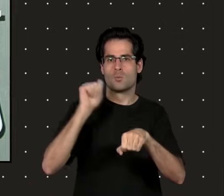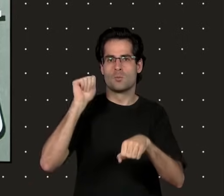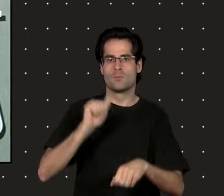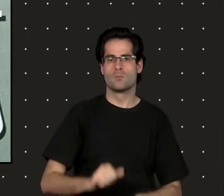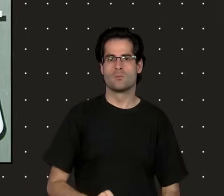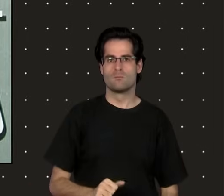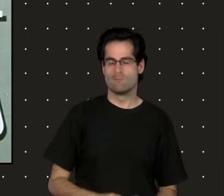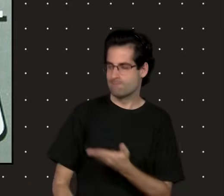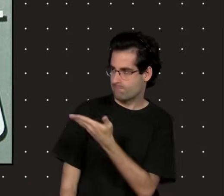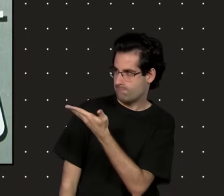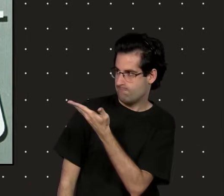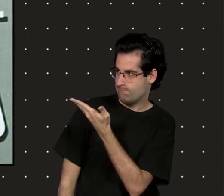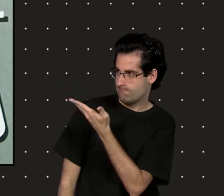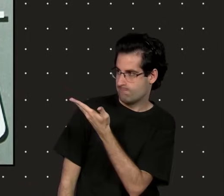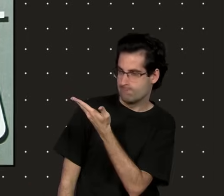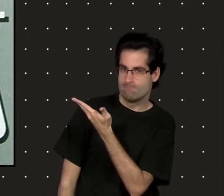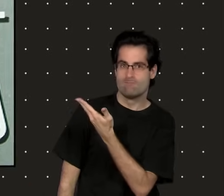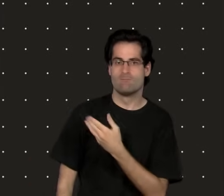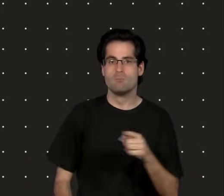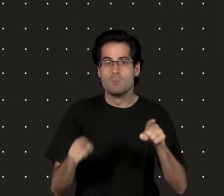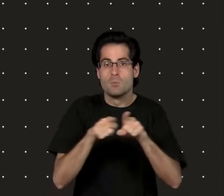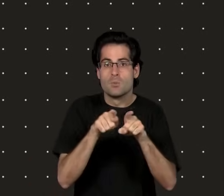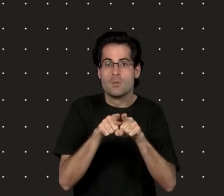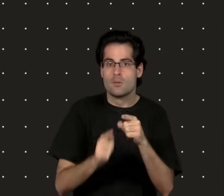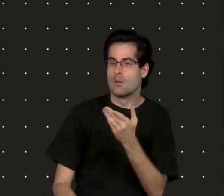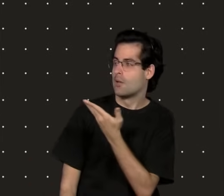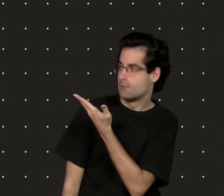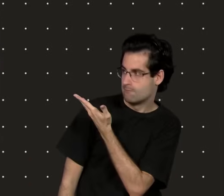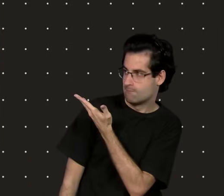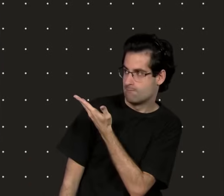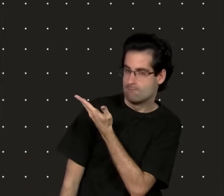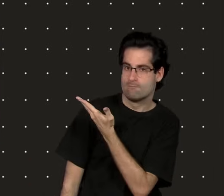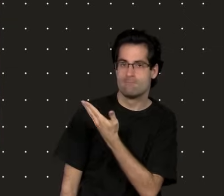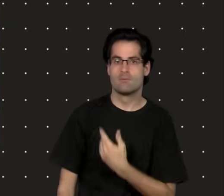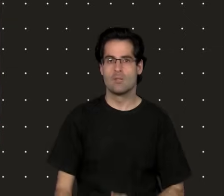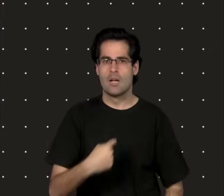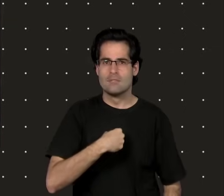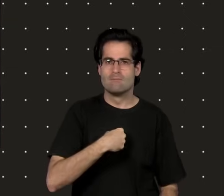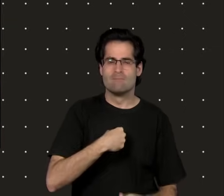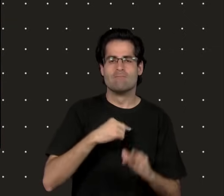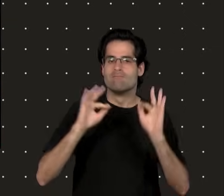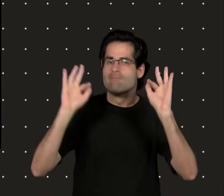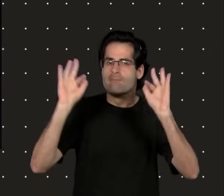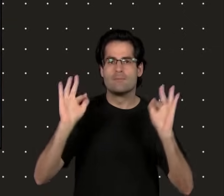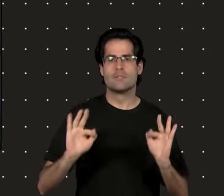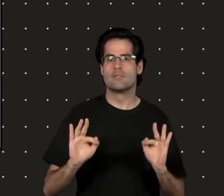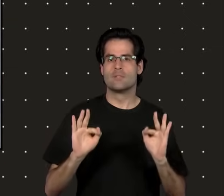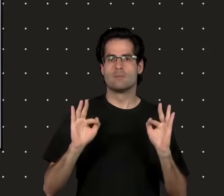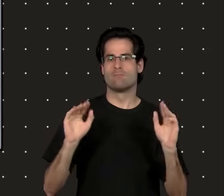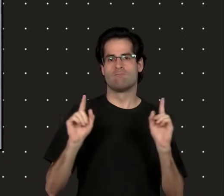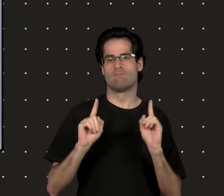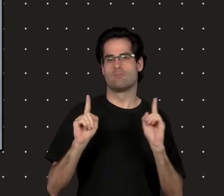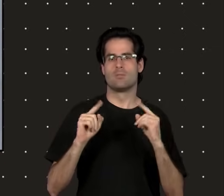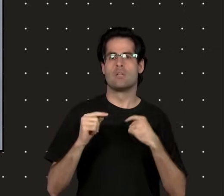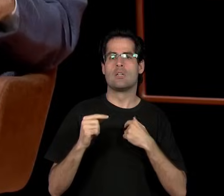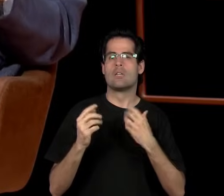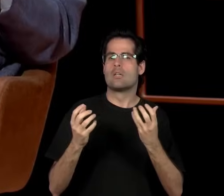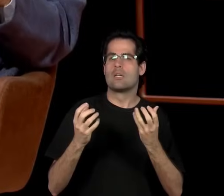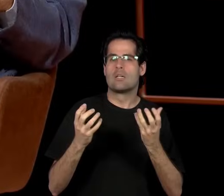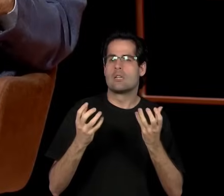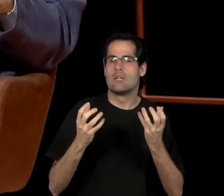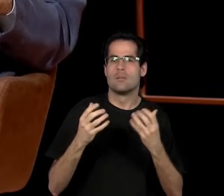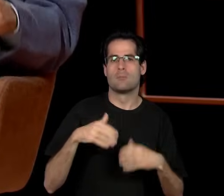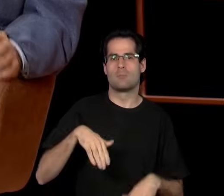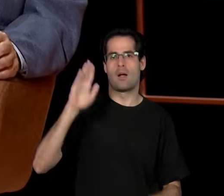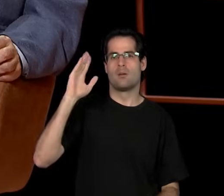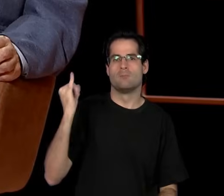e contratei o Capital Inicial, mas eu não estava feliz ainda, né? Eu queria alguma coisa mais importante, né? E que fosse mais